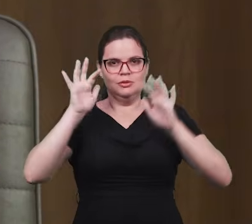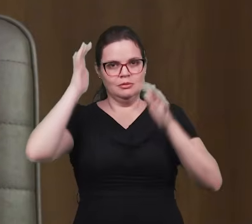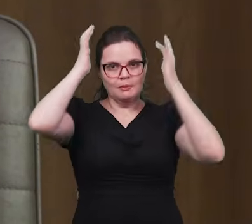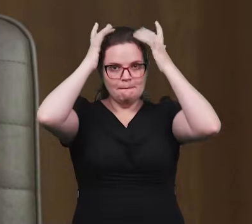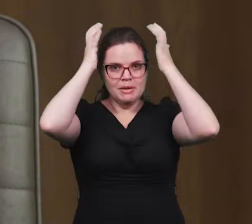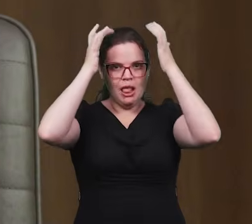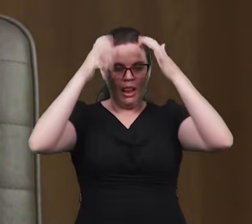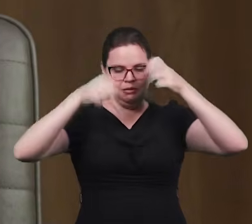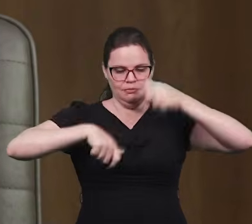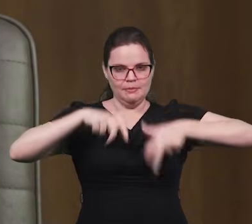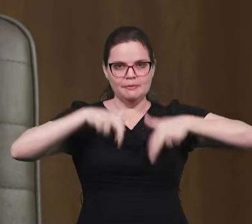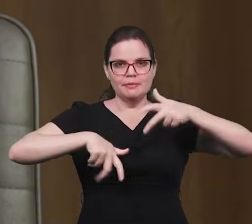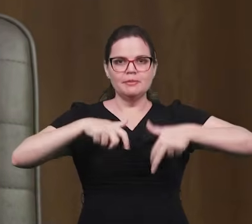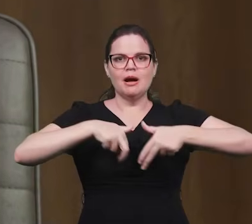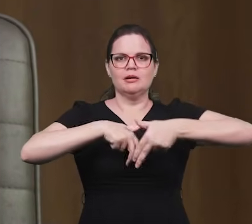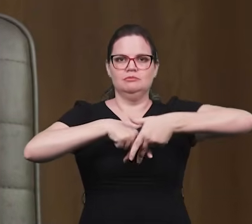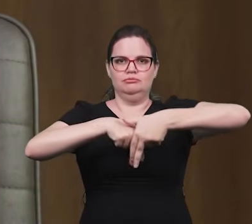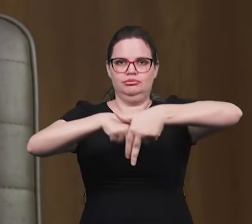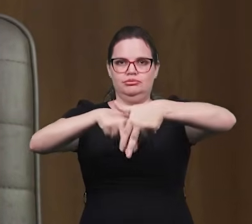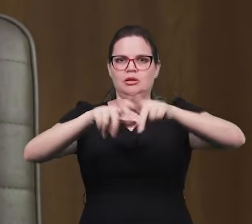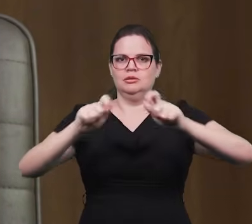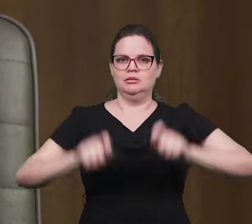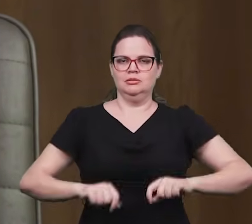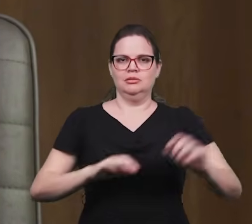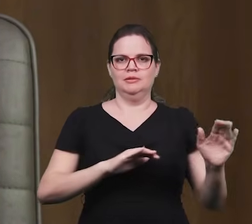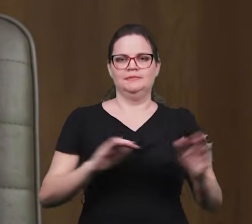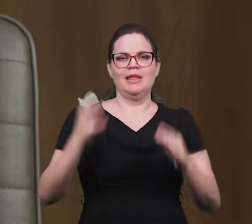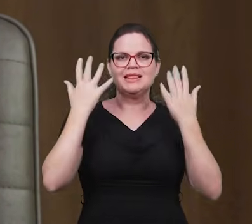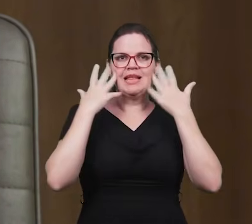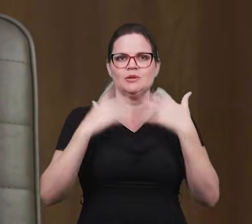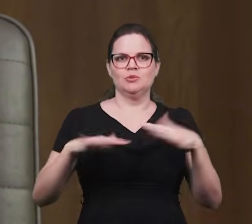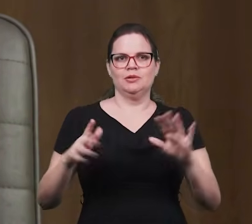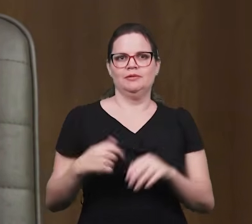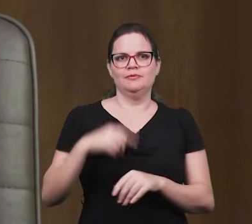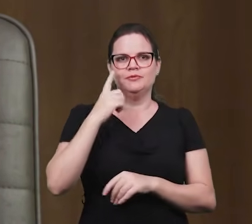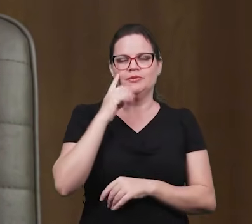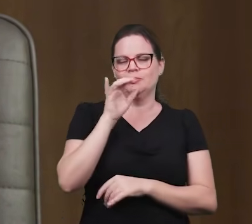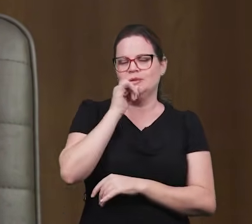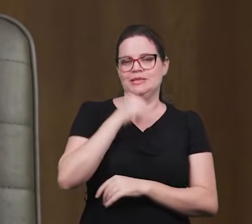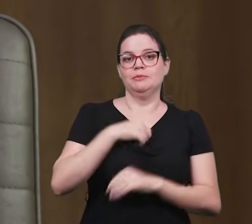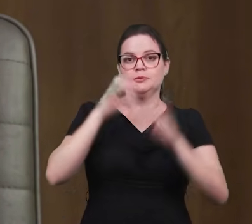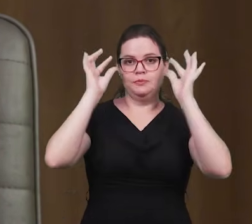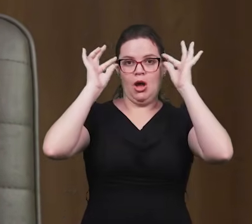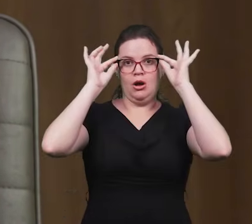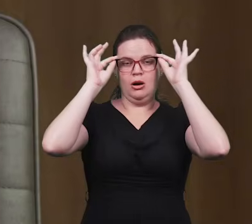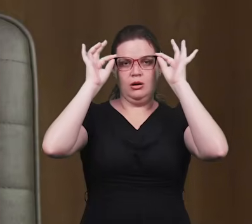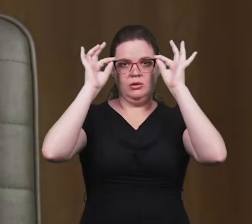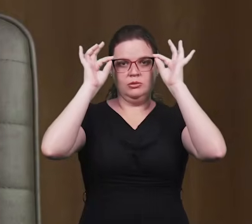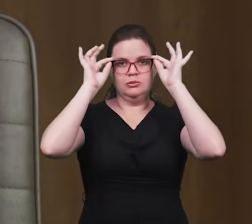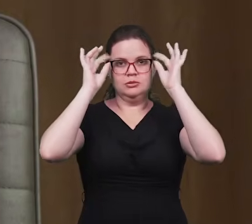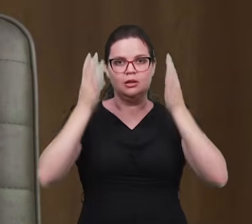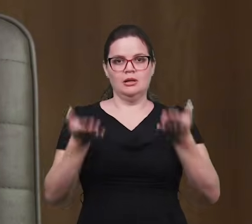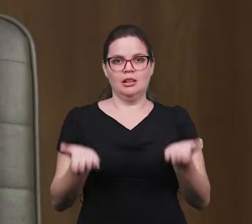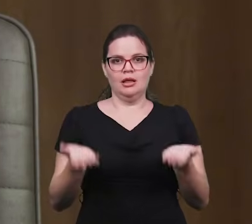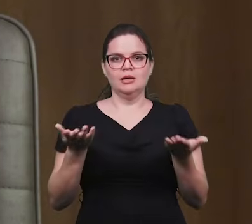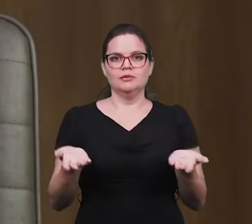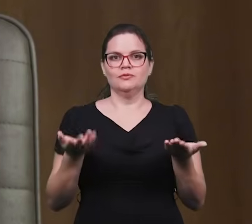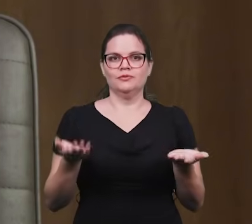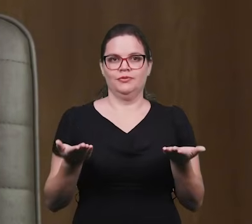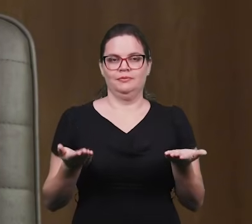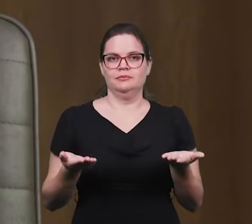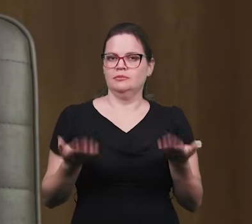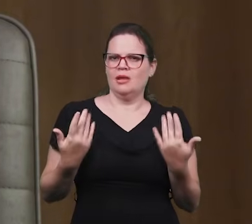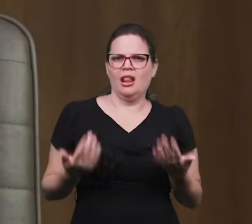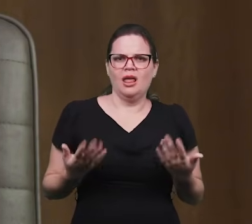falando aí, doutor Tiago, e eu estou lembrando aqui, por exemplo, essa armação do meu óculos aqui, ela é levinha, né?